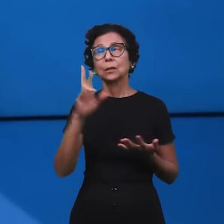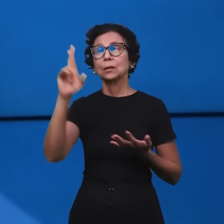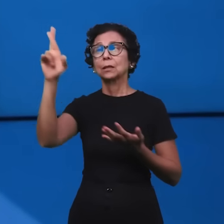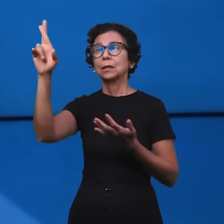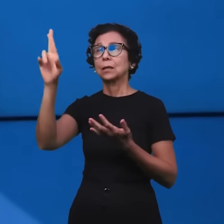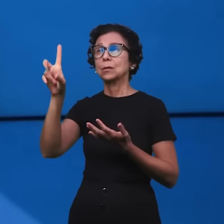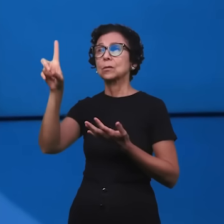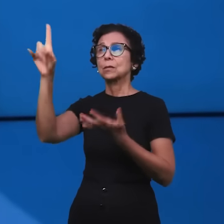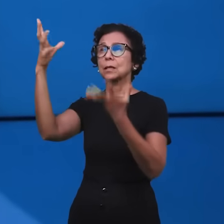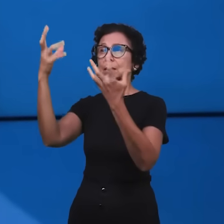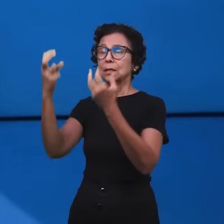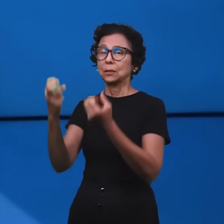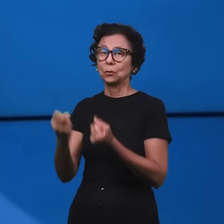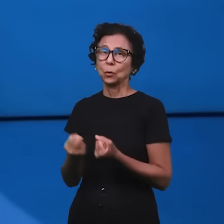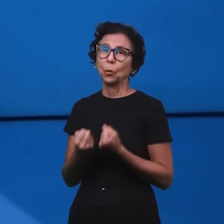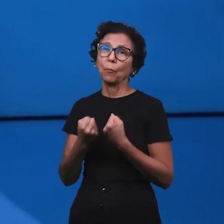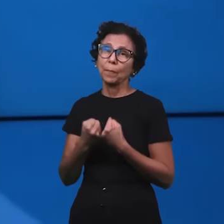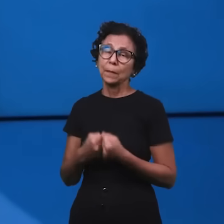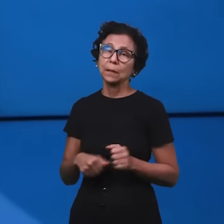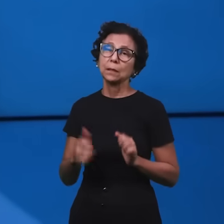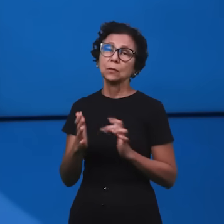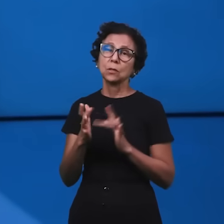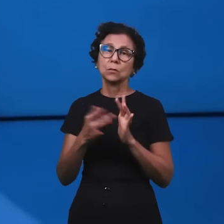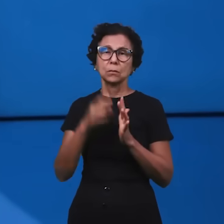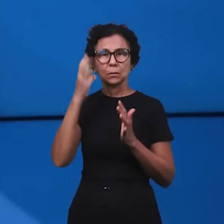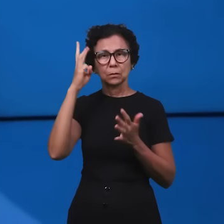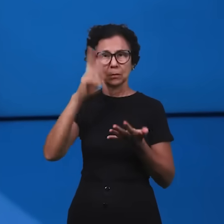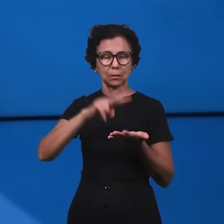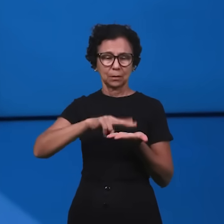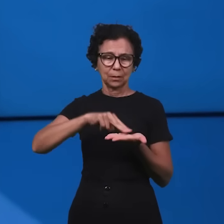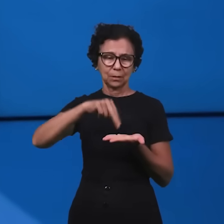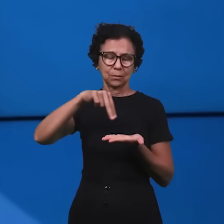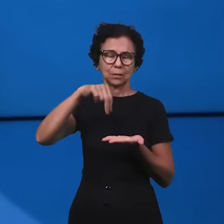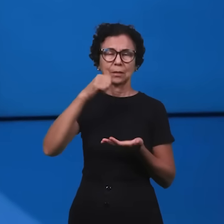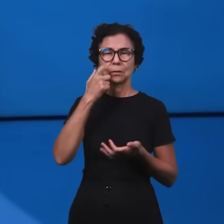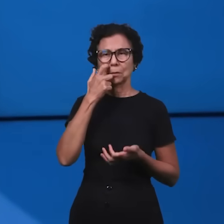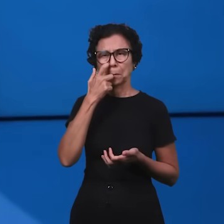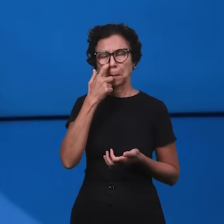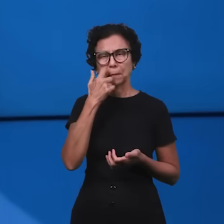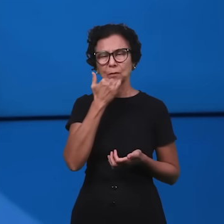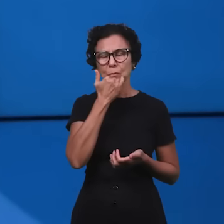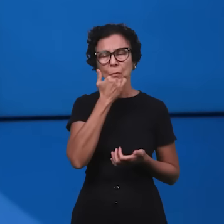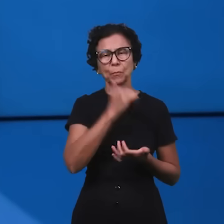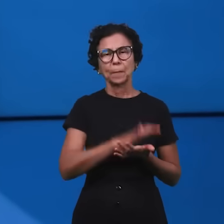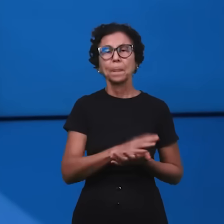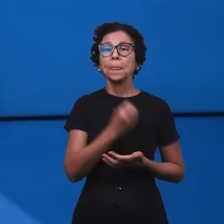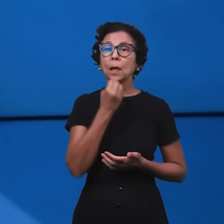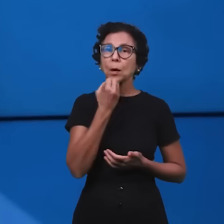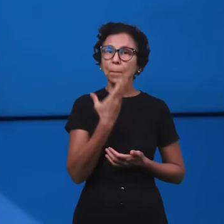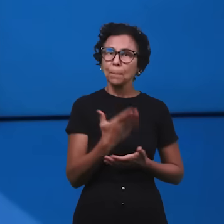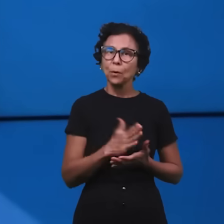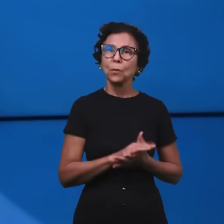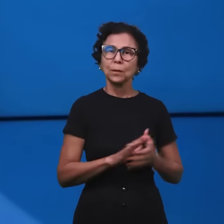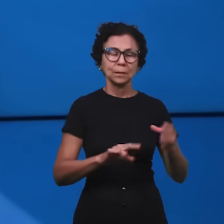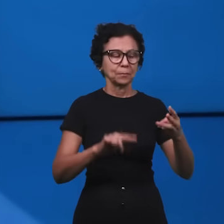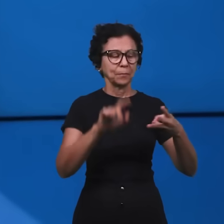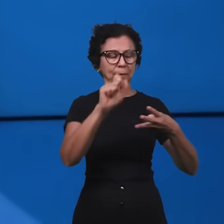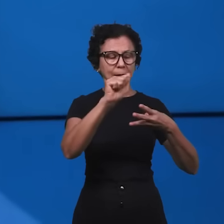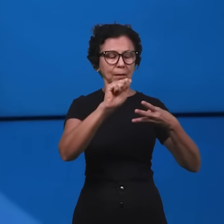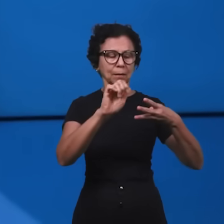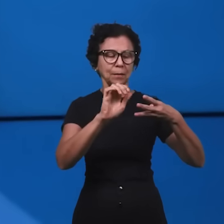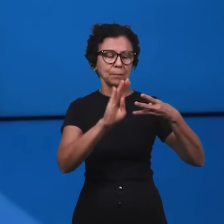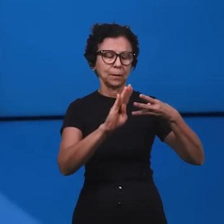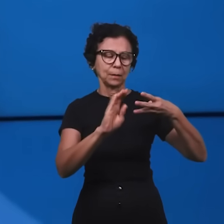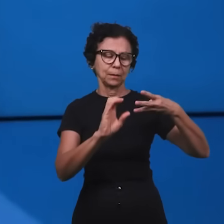ao trono da glória e por isso Deus o ressuscitou dos mortos no terceiro dia. Muito boa as respostas, os comentários dos irmãos na letra